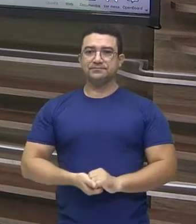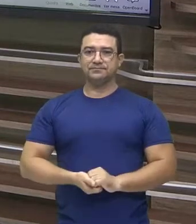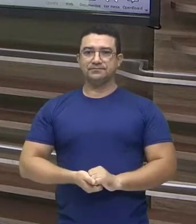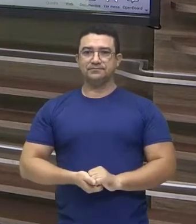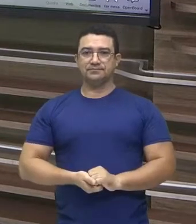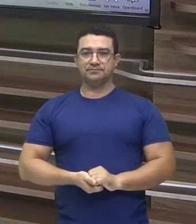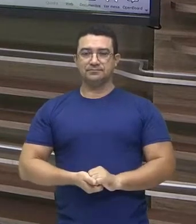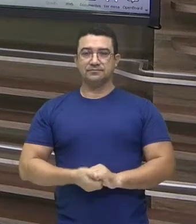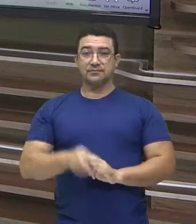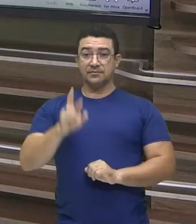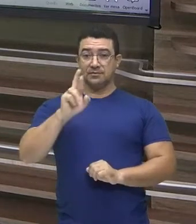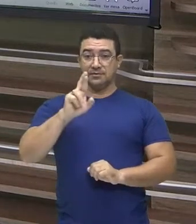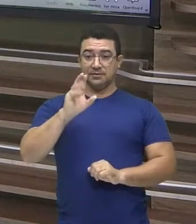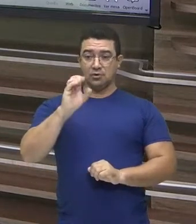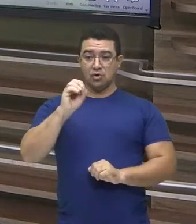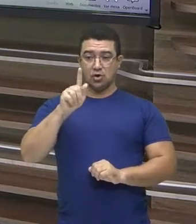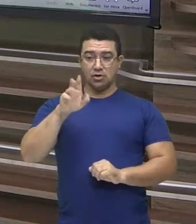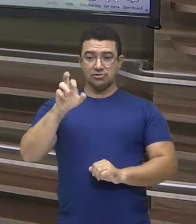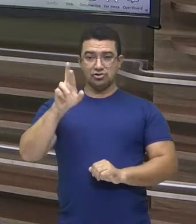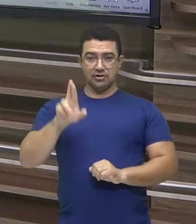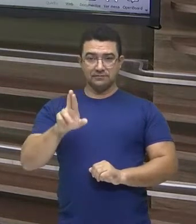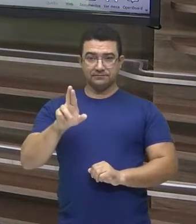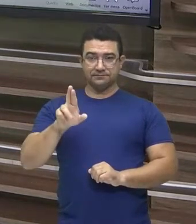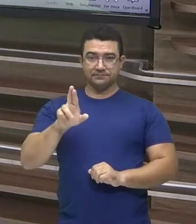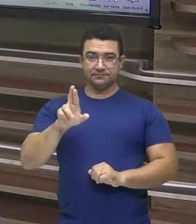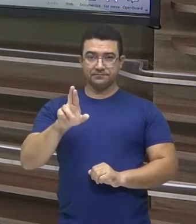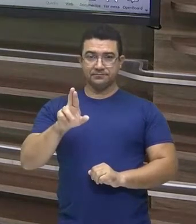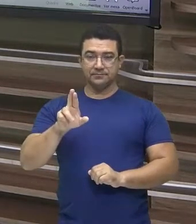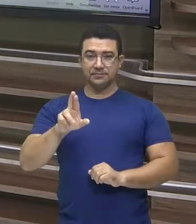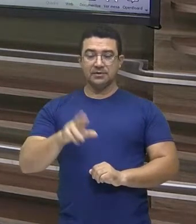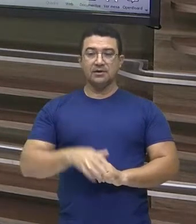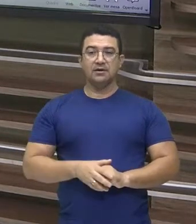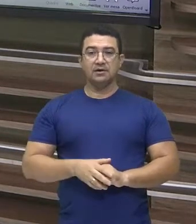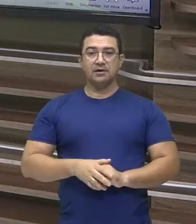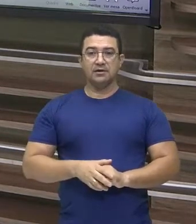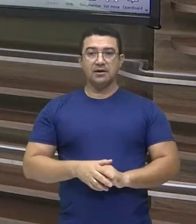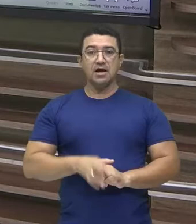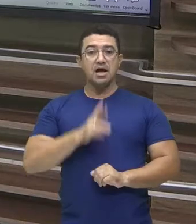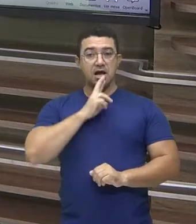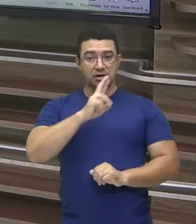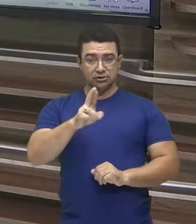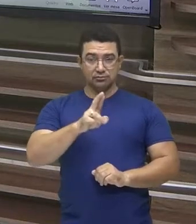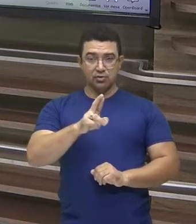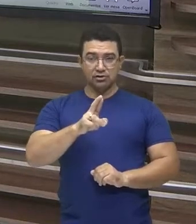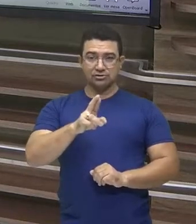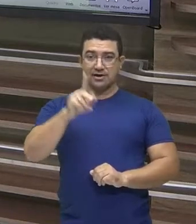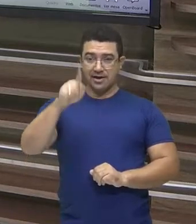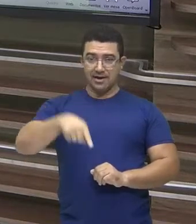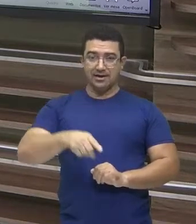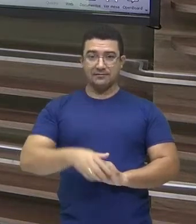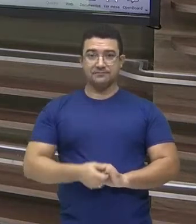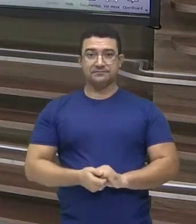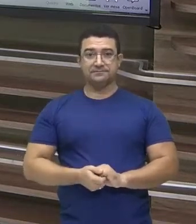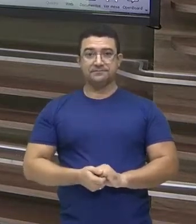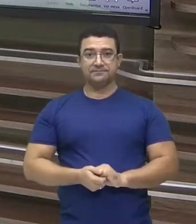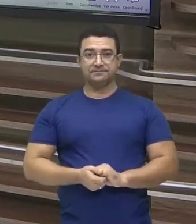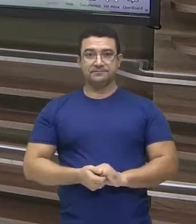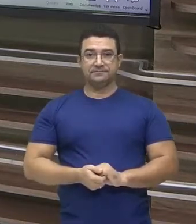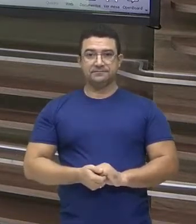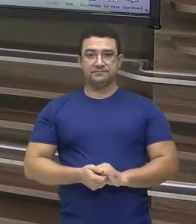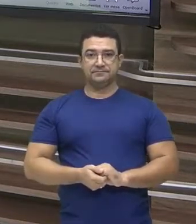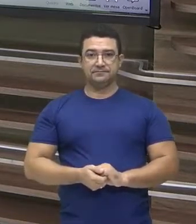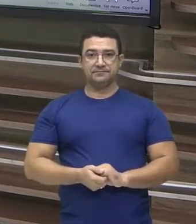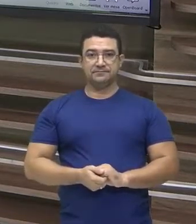O Roger, da escola Benjamin Magalhães de Brandão, mandou que a questão 20, a alternativa correta é questão